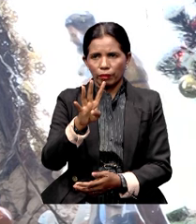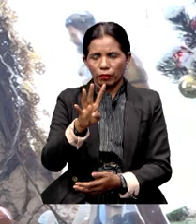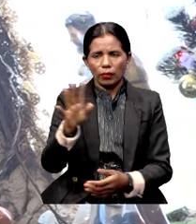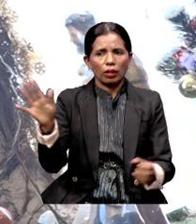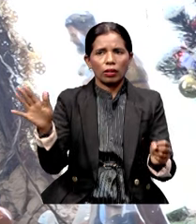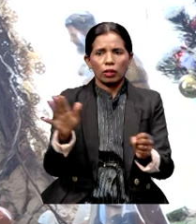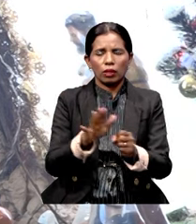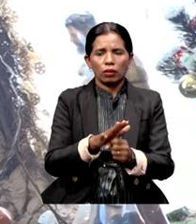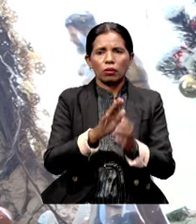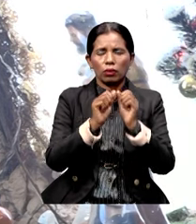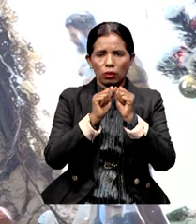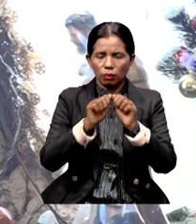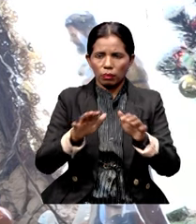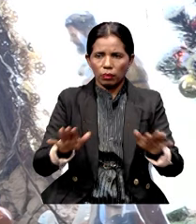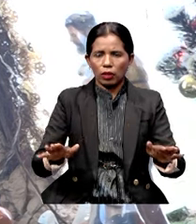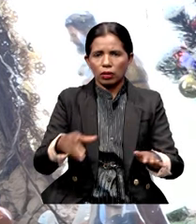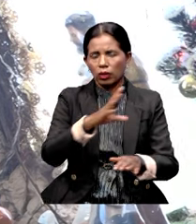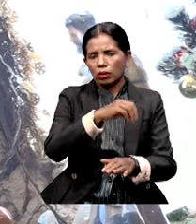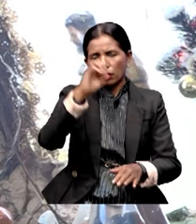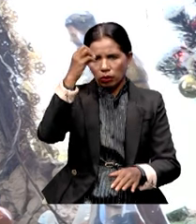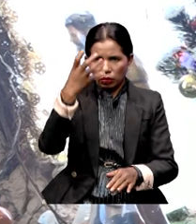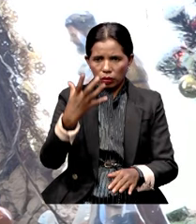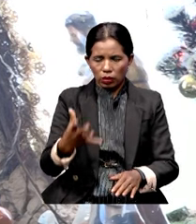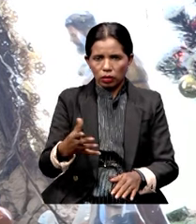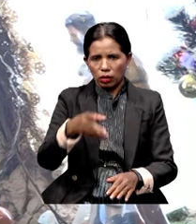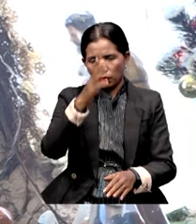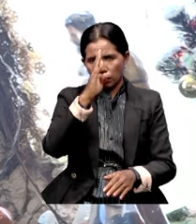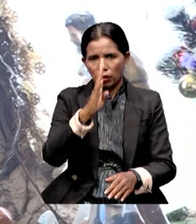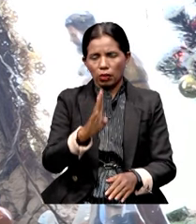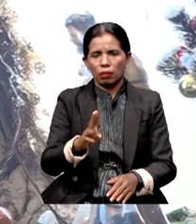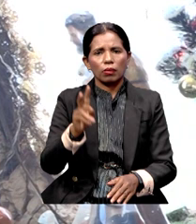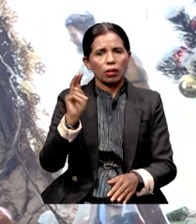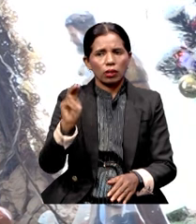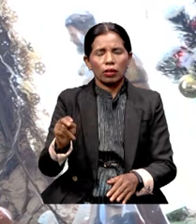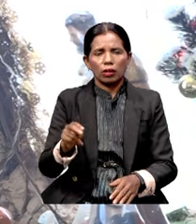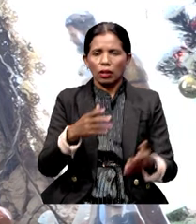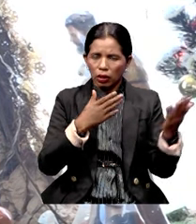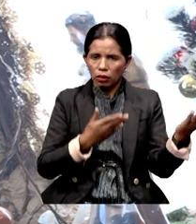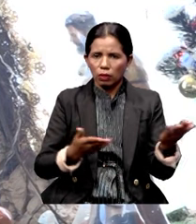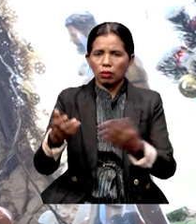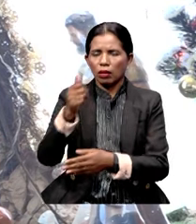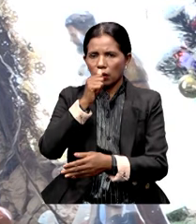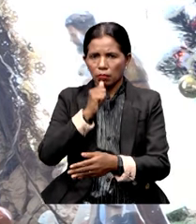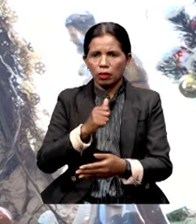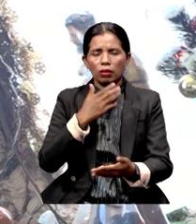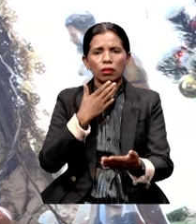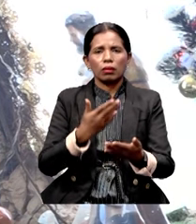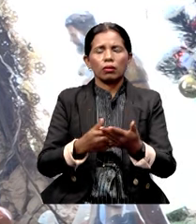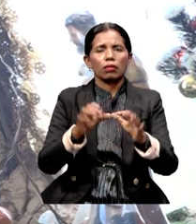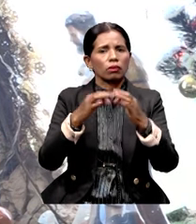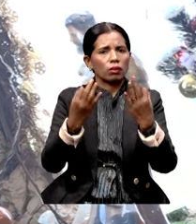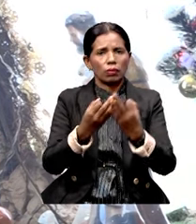cono, ho benção, no graça, marau magninian. At lori hakmate no unidade ba umakain